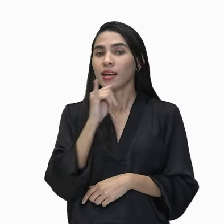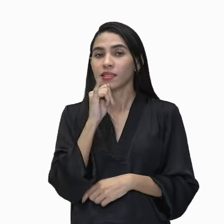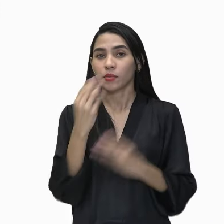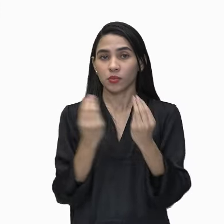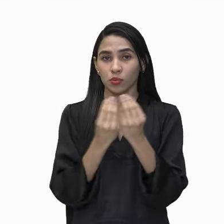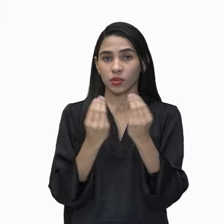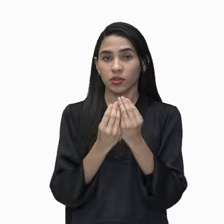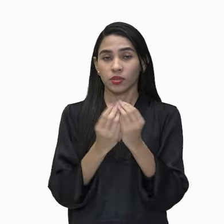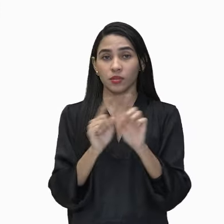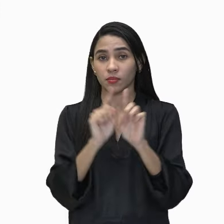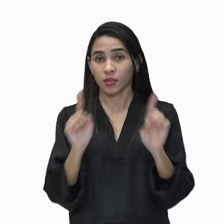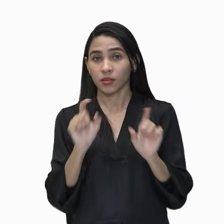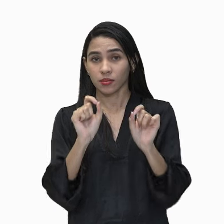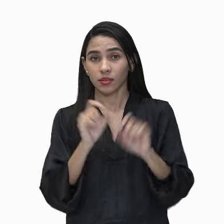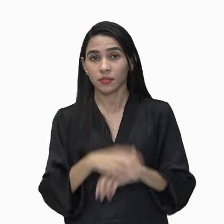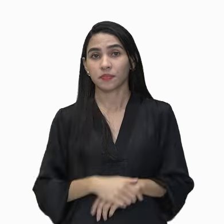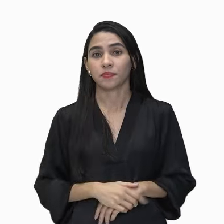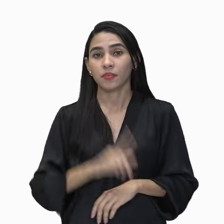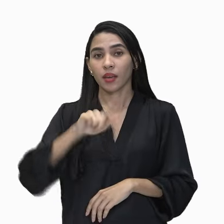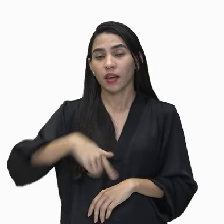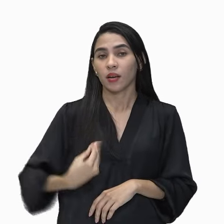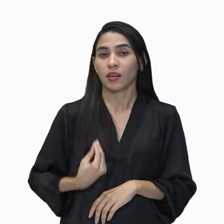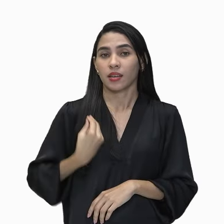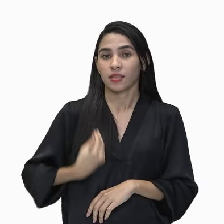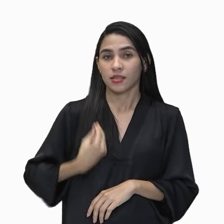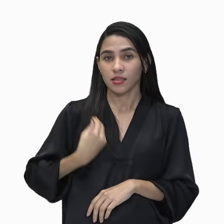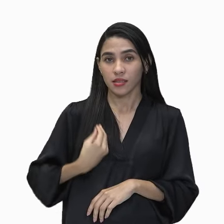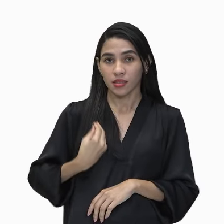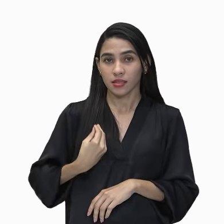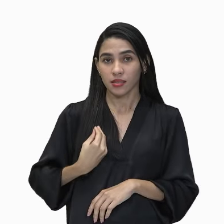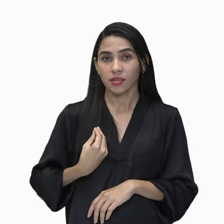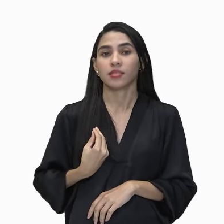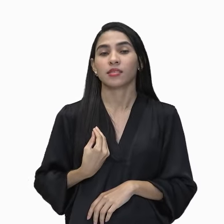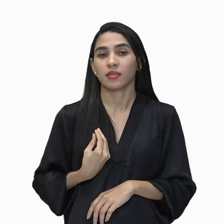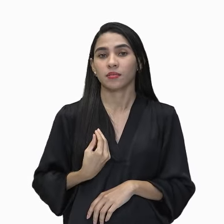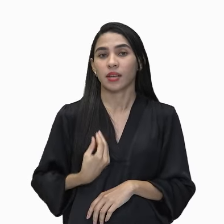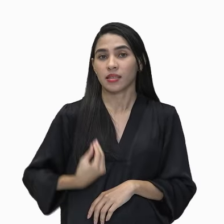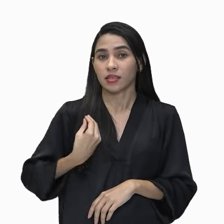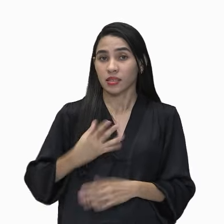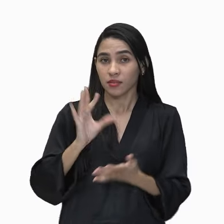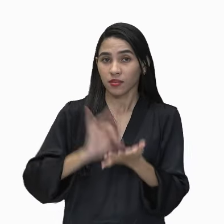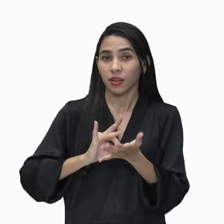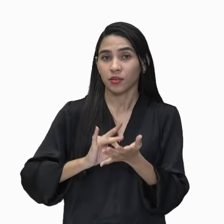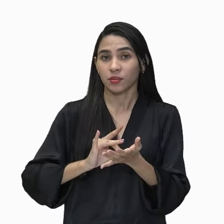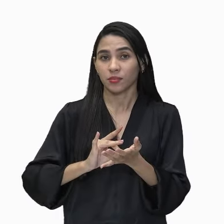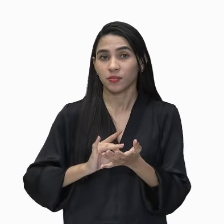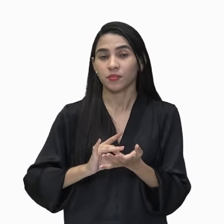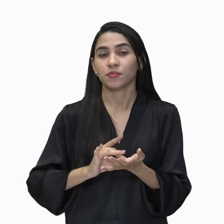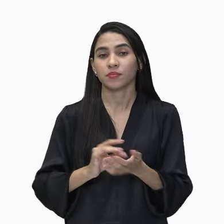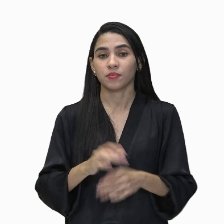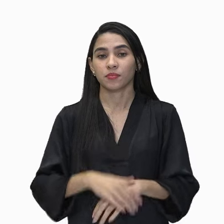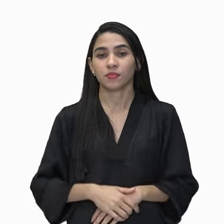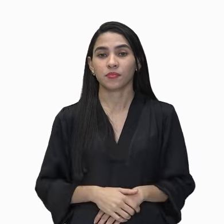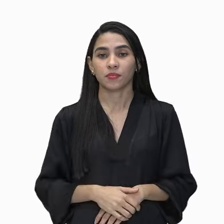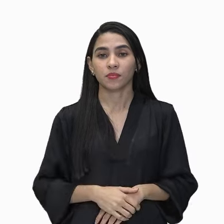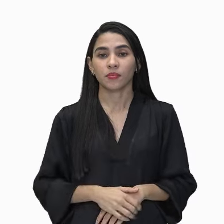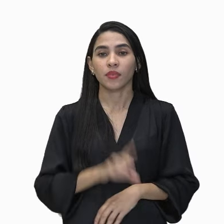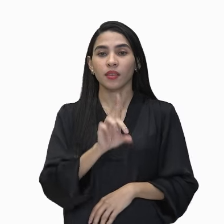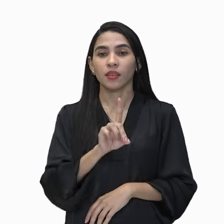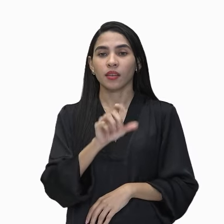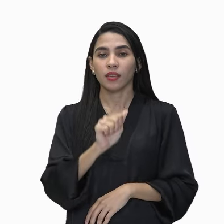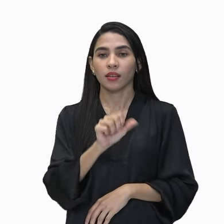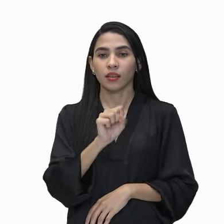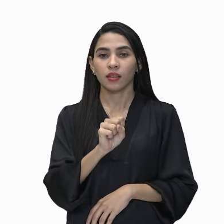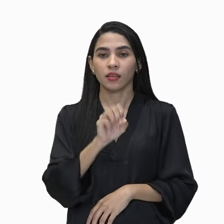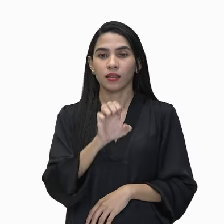substância, mas ele é o quê? Uma existência presente, tá? Um Dasein. Ele vai chamar,